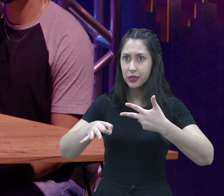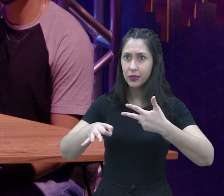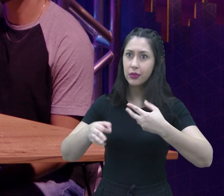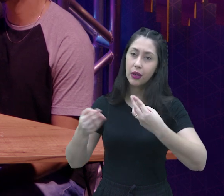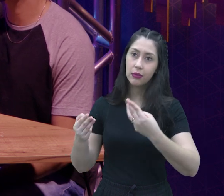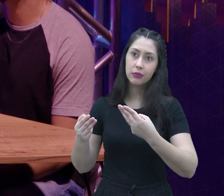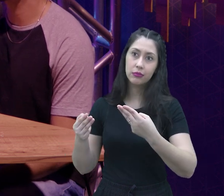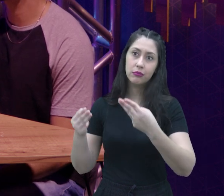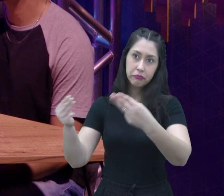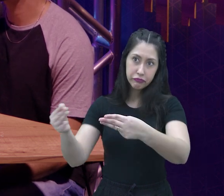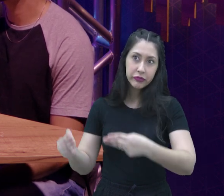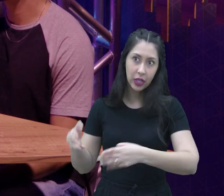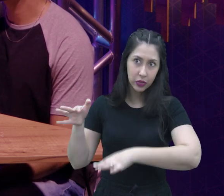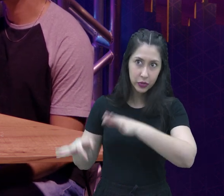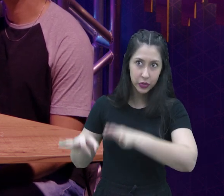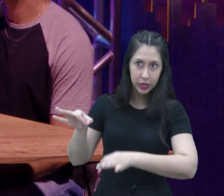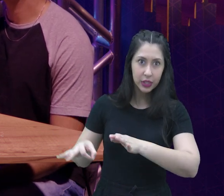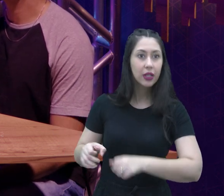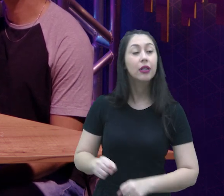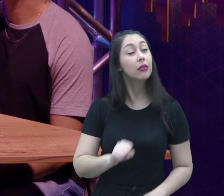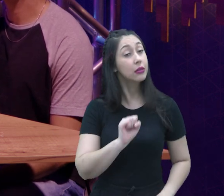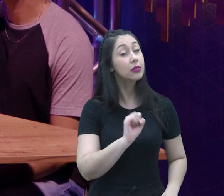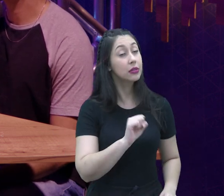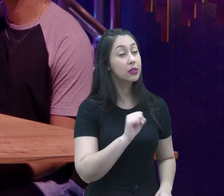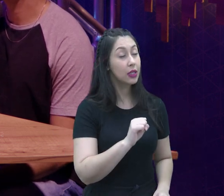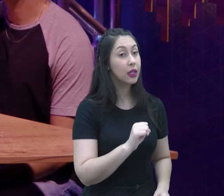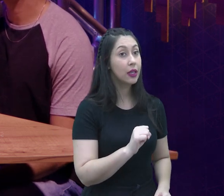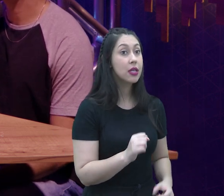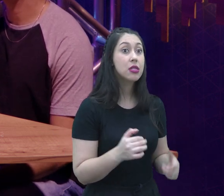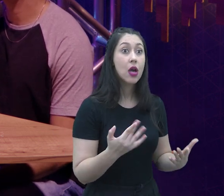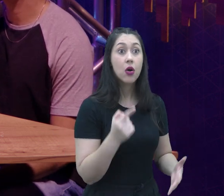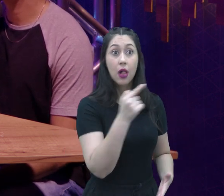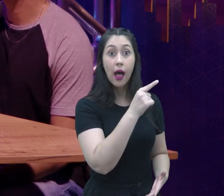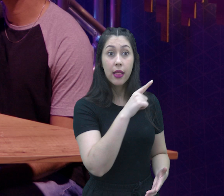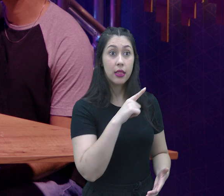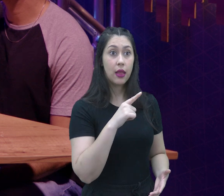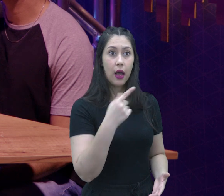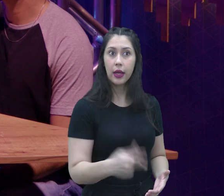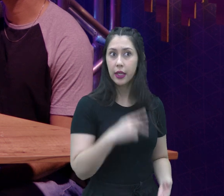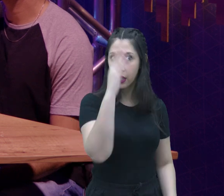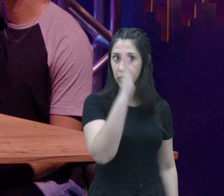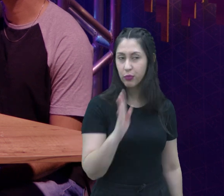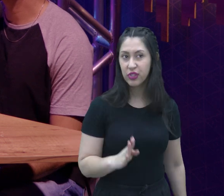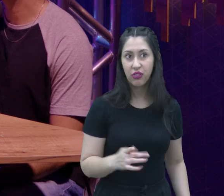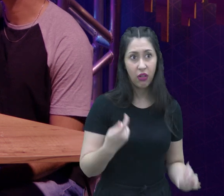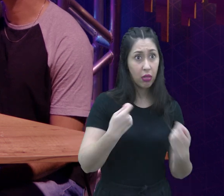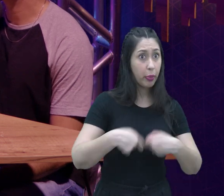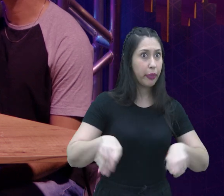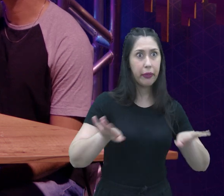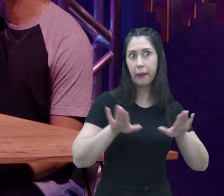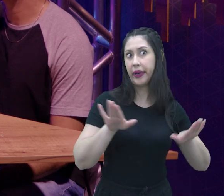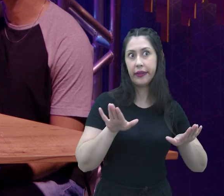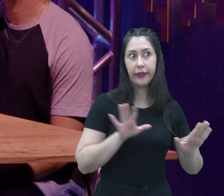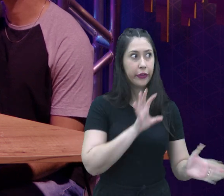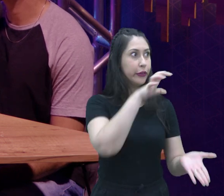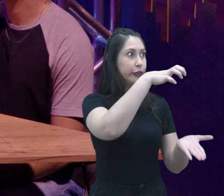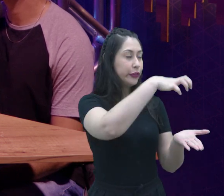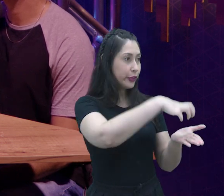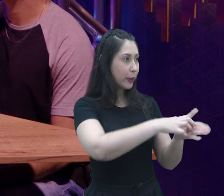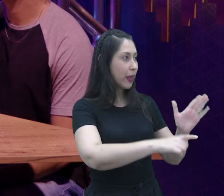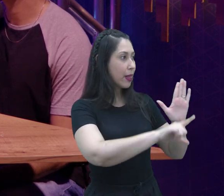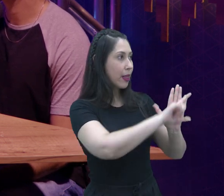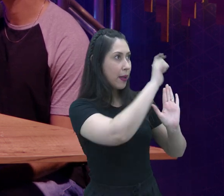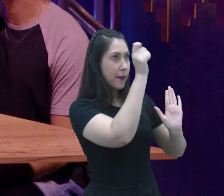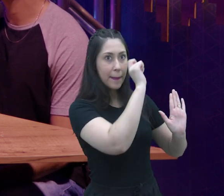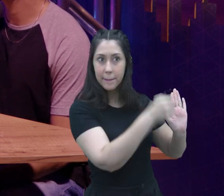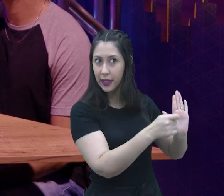da Justiça, no caso. Pois é, e daí a gente vai ter esse ministério, por exemplo, aqui no Brasil a gente não precisa de um departamento de